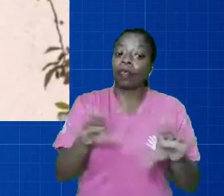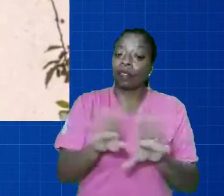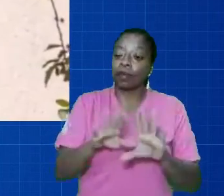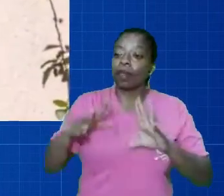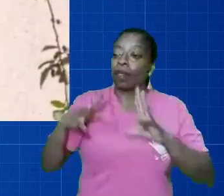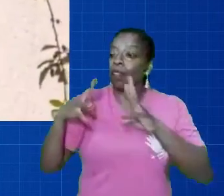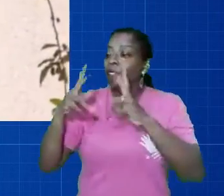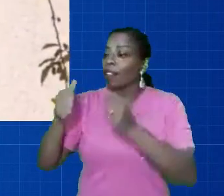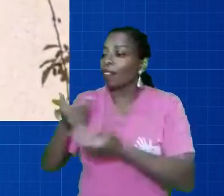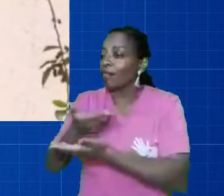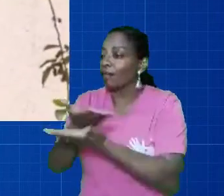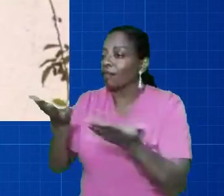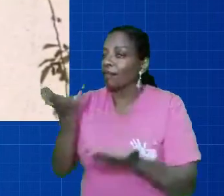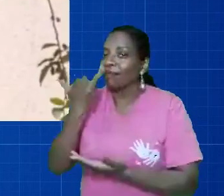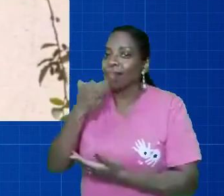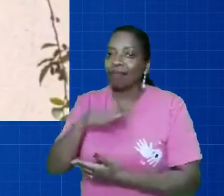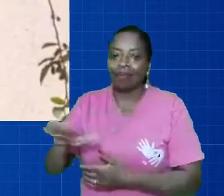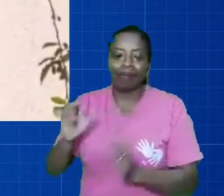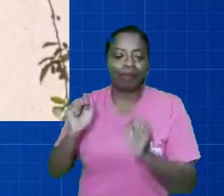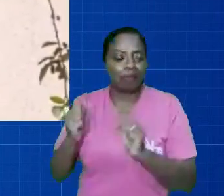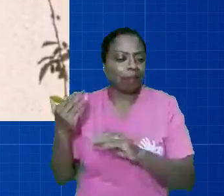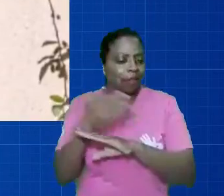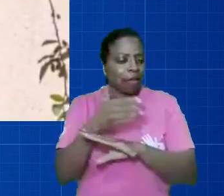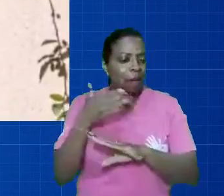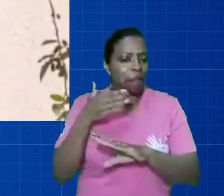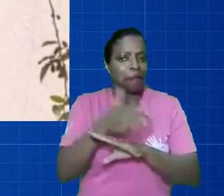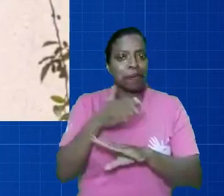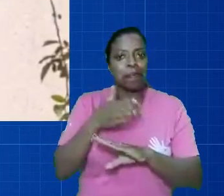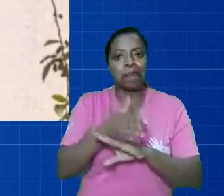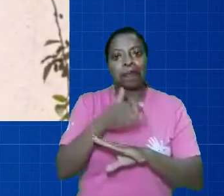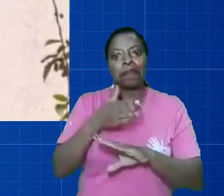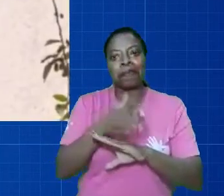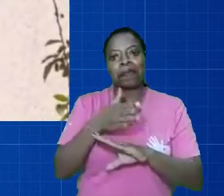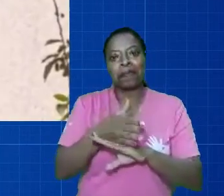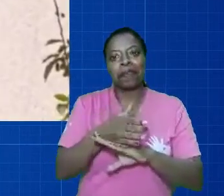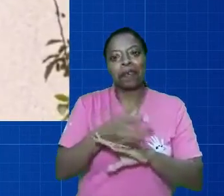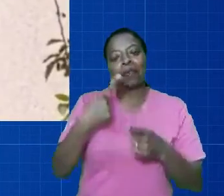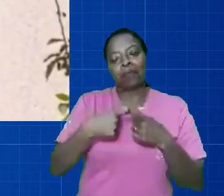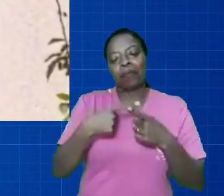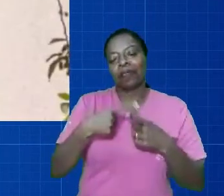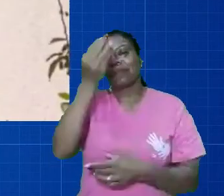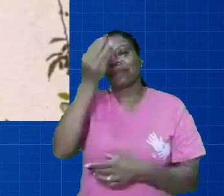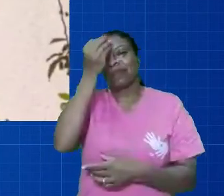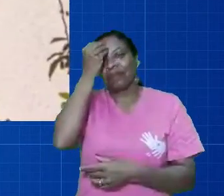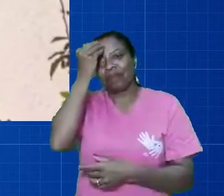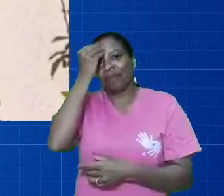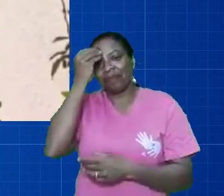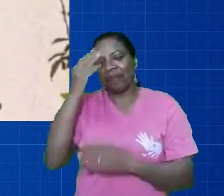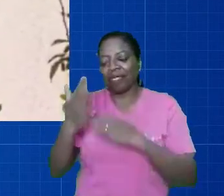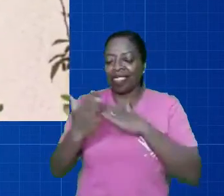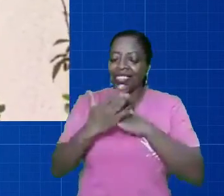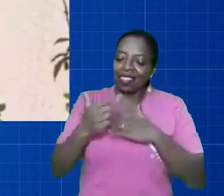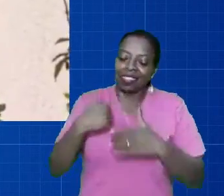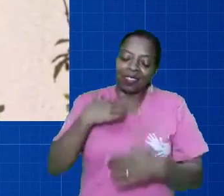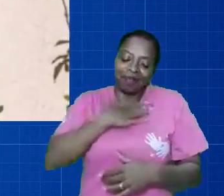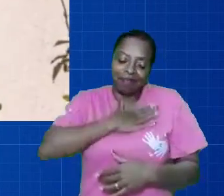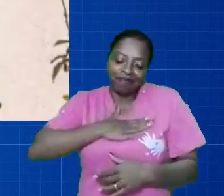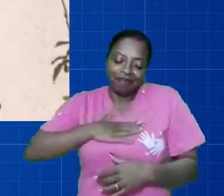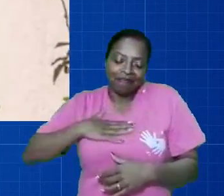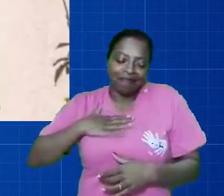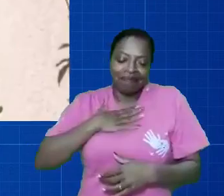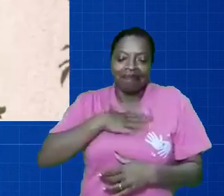acredito que é uma memória que faz bem para a gente, faz bem para a alma e para a construção do ser humano mesmo. É